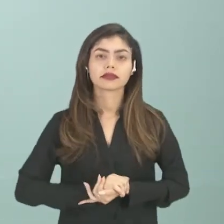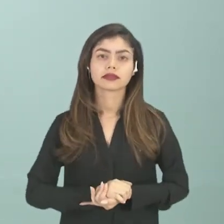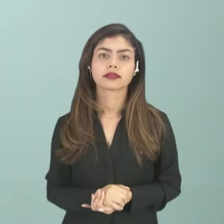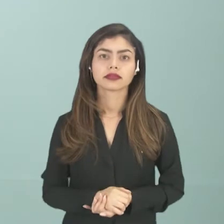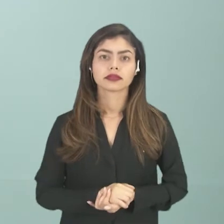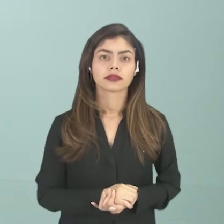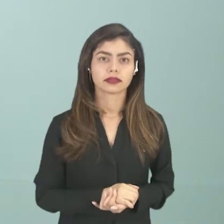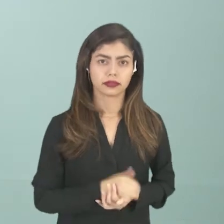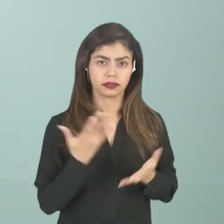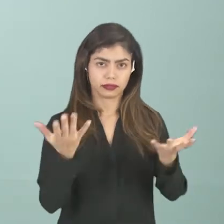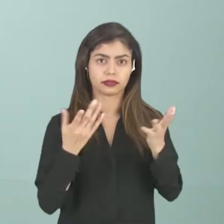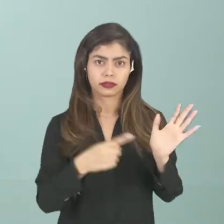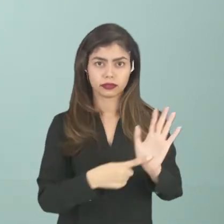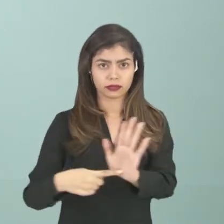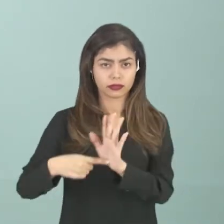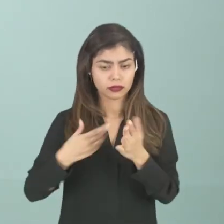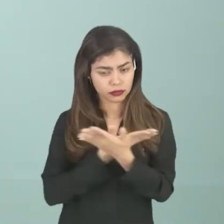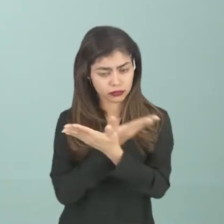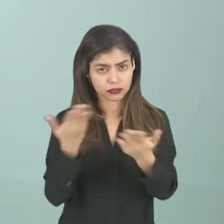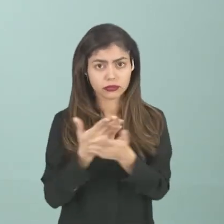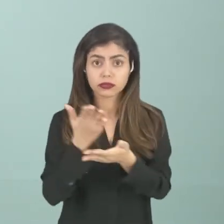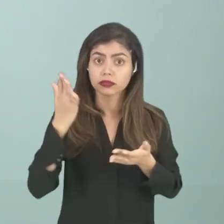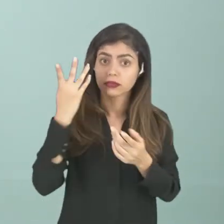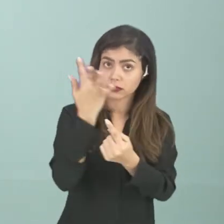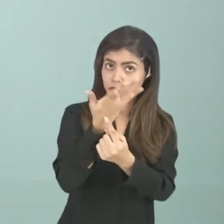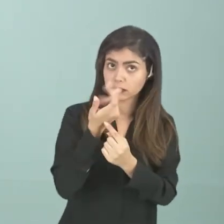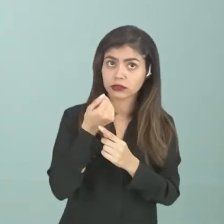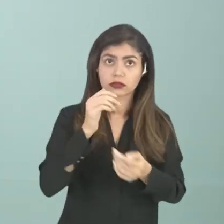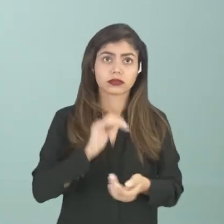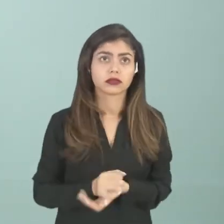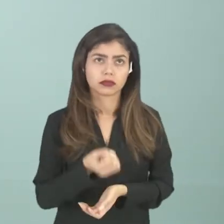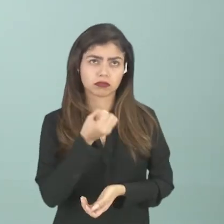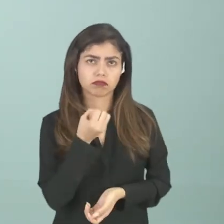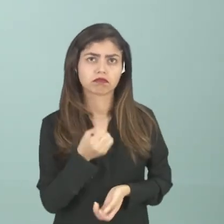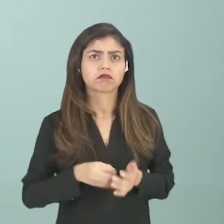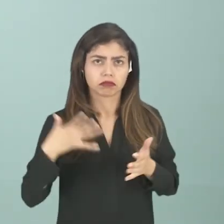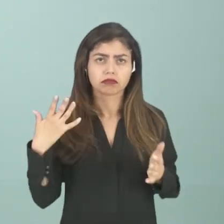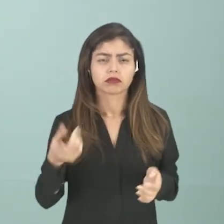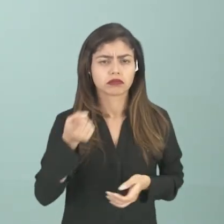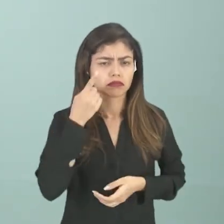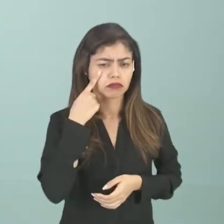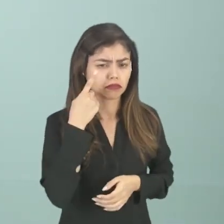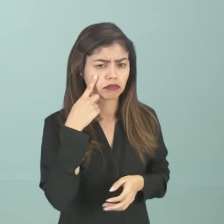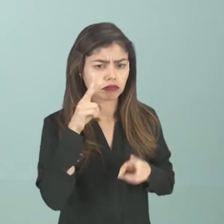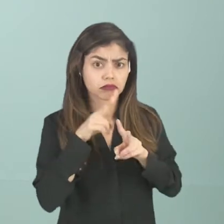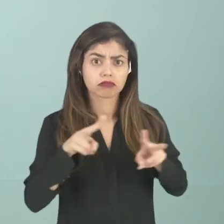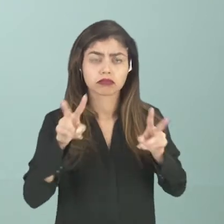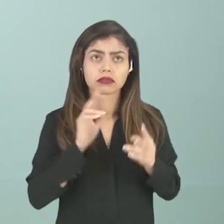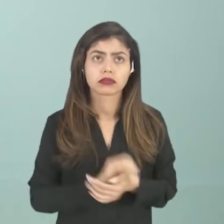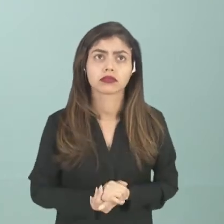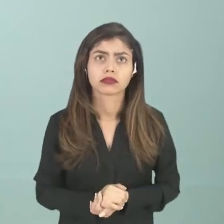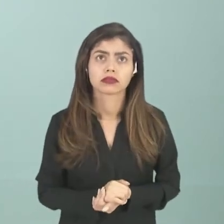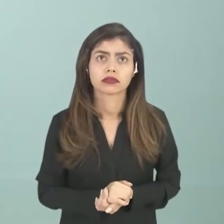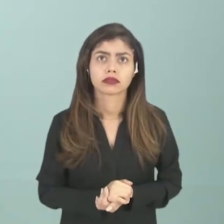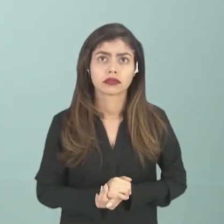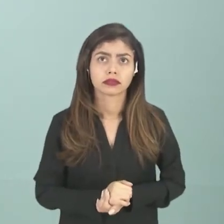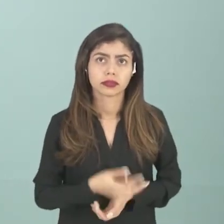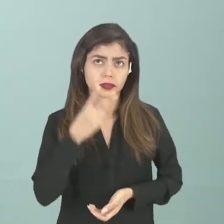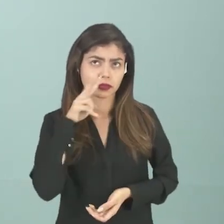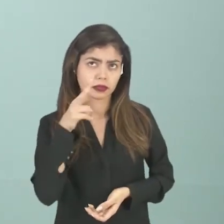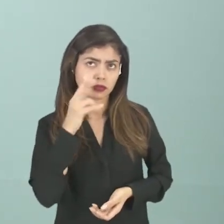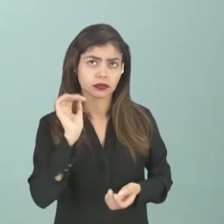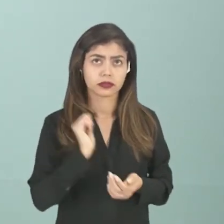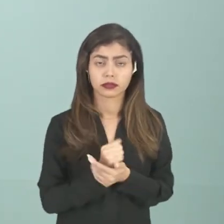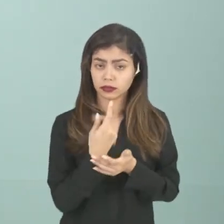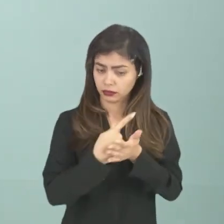quero mostrar para vocês um artista que é muito interessante já dos nossos dias. Vamos ver a